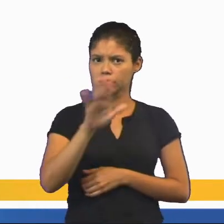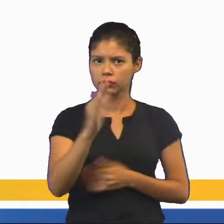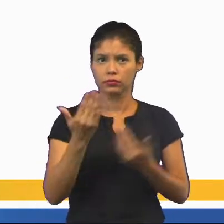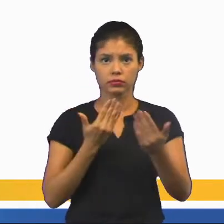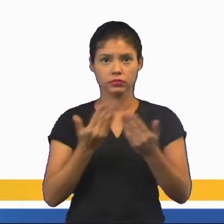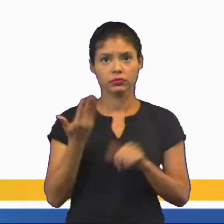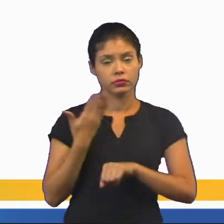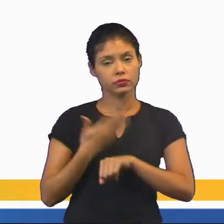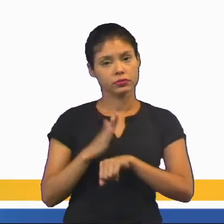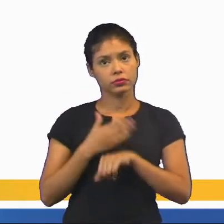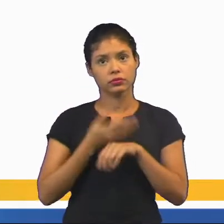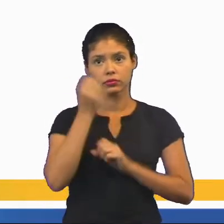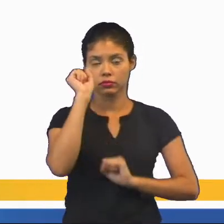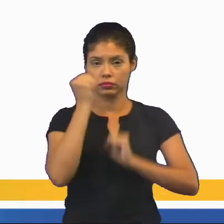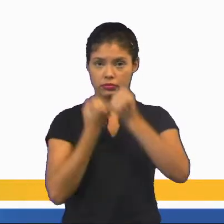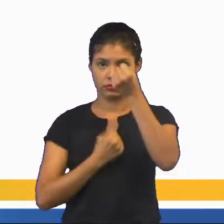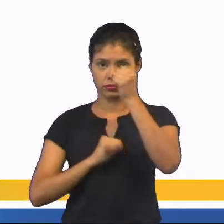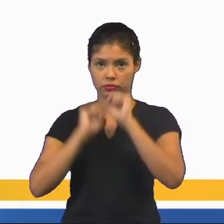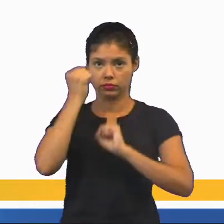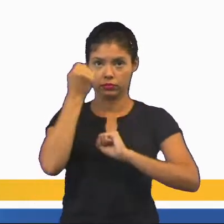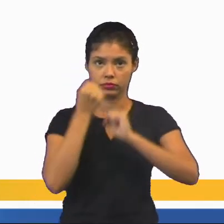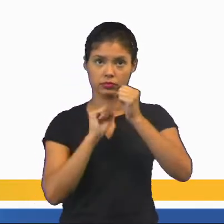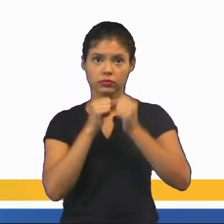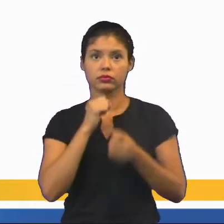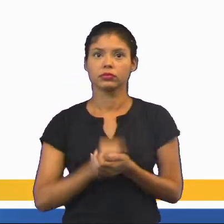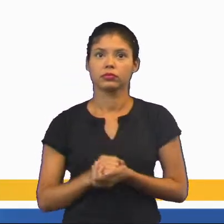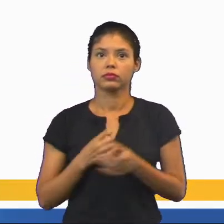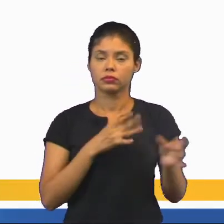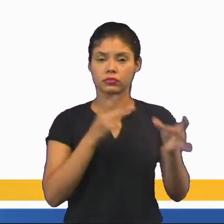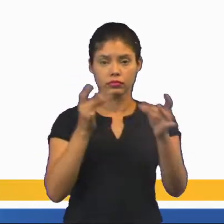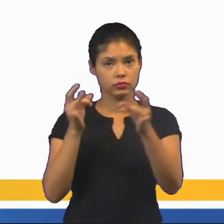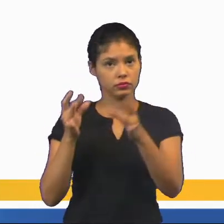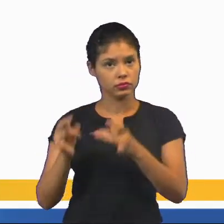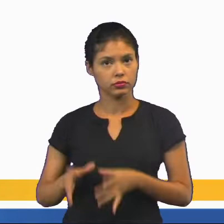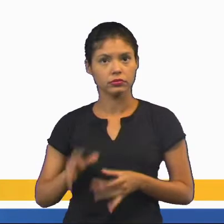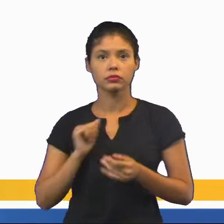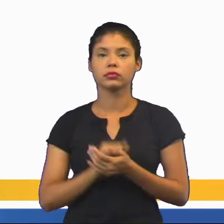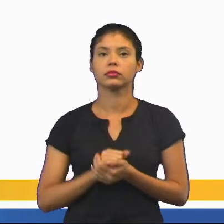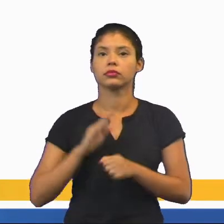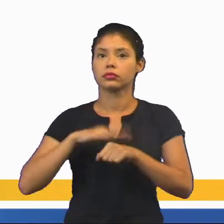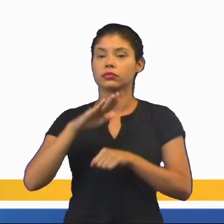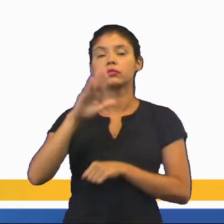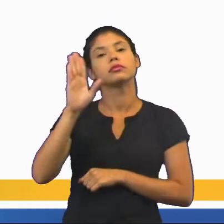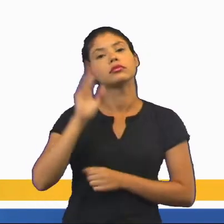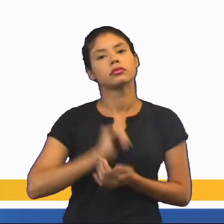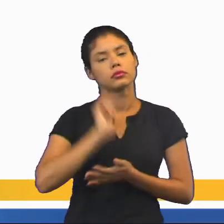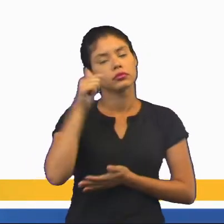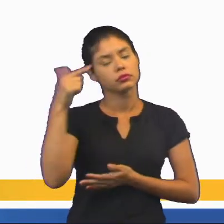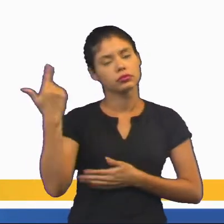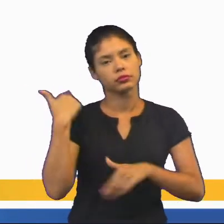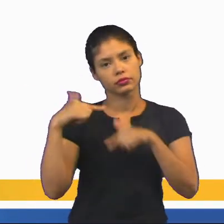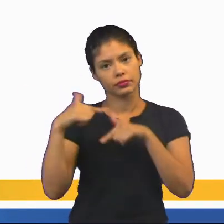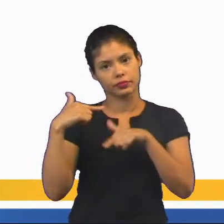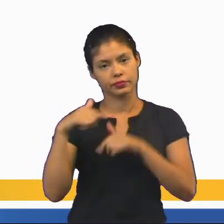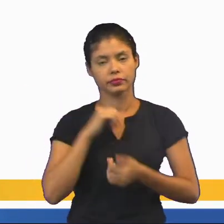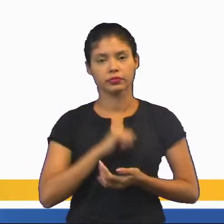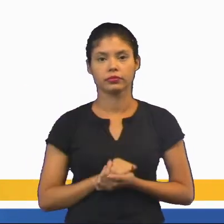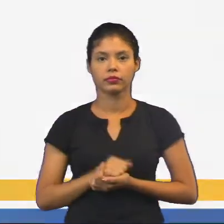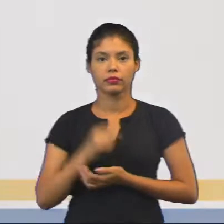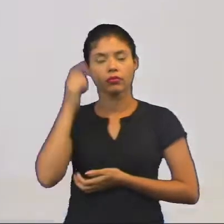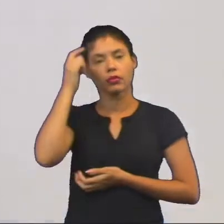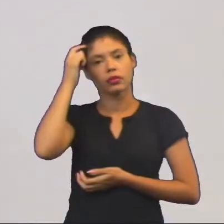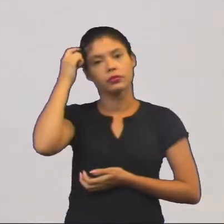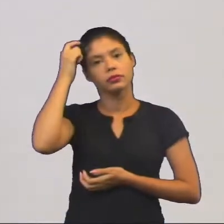geralmente relacionadas com a prática industrial, o dinâmico comércio e os mais diversos